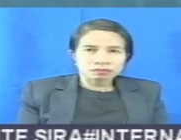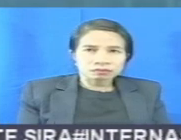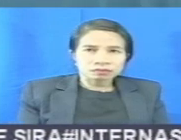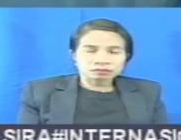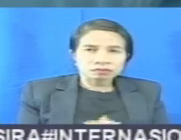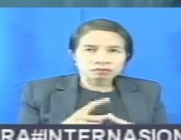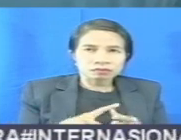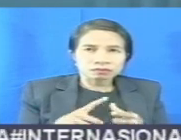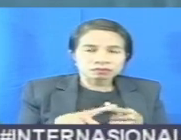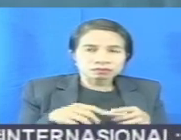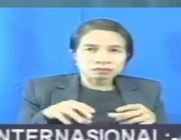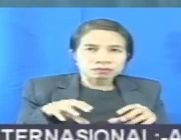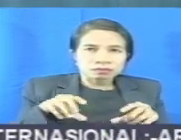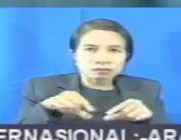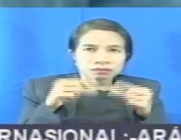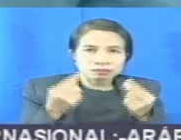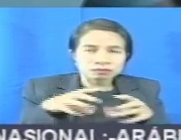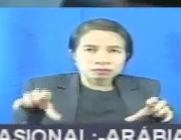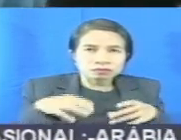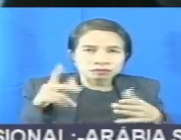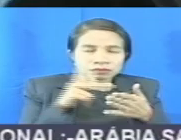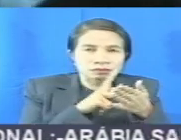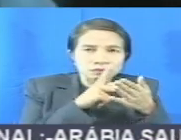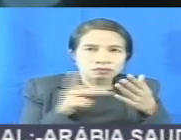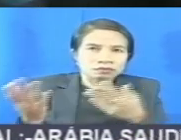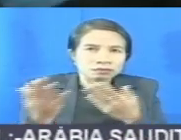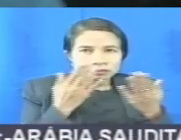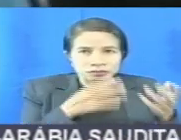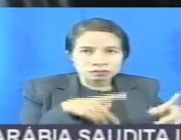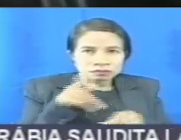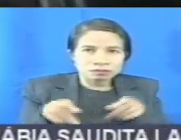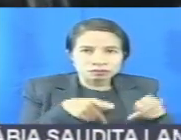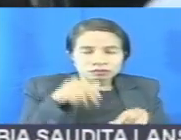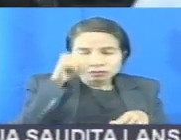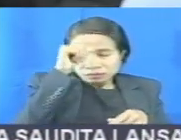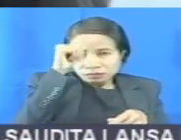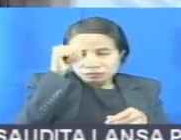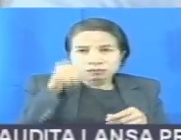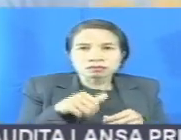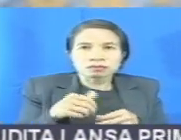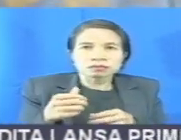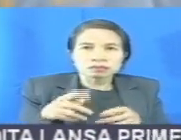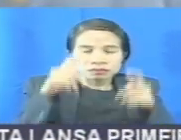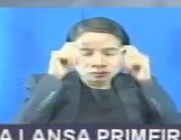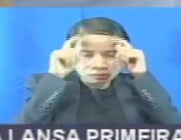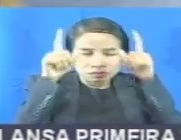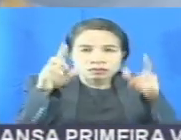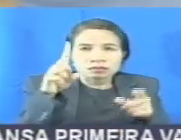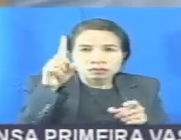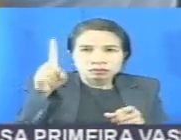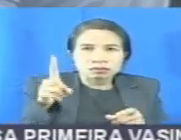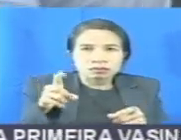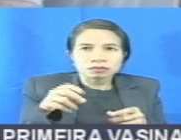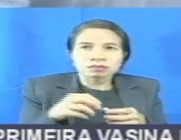A FANGNE equipa Serviço de Investigação Criminal, Loriquedas, cidadão Índia, refere no Timoroan Ida,